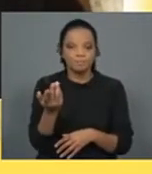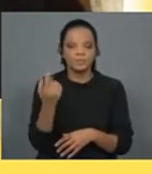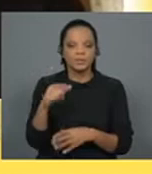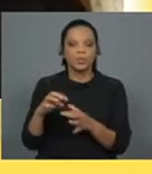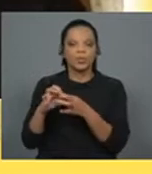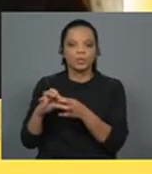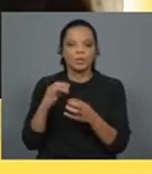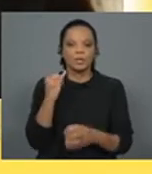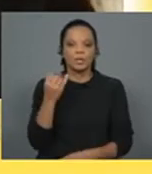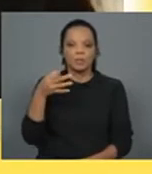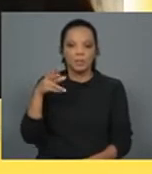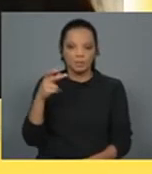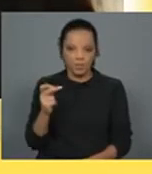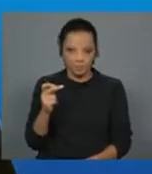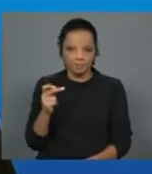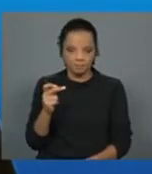e estamos,